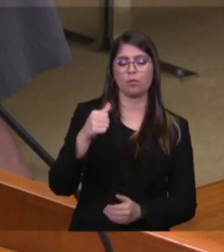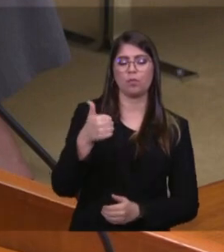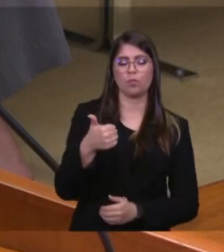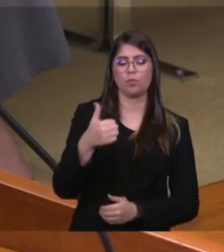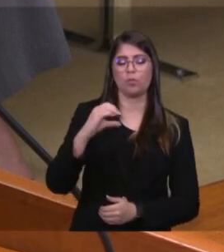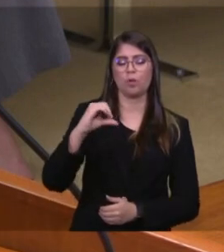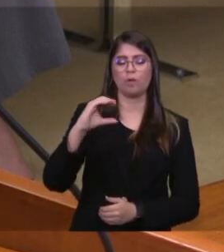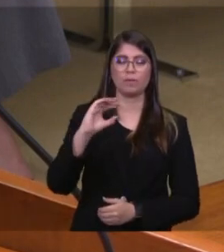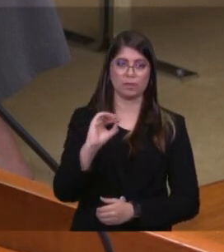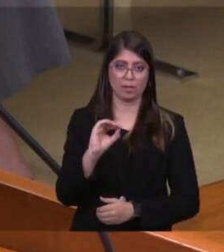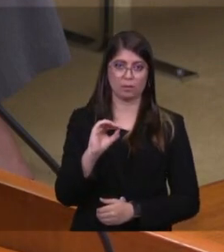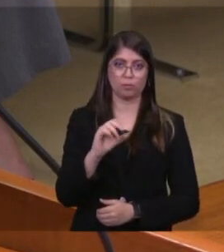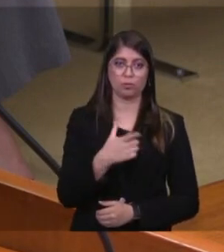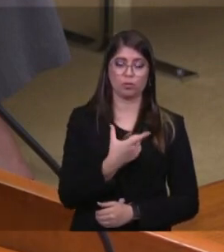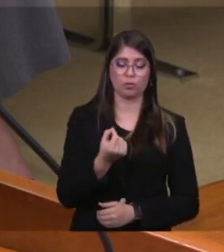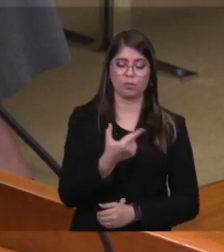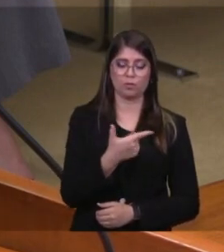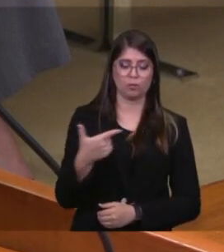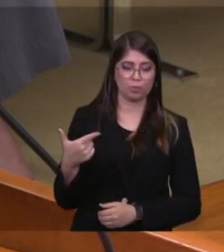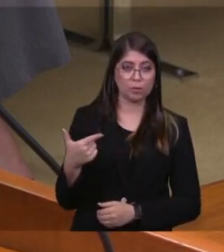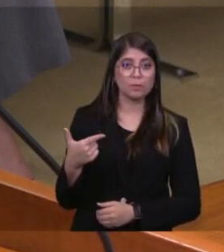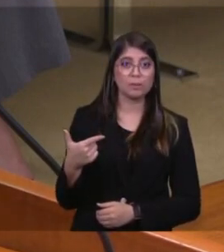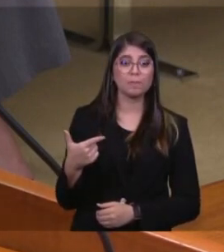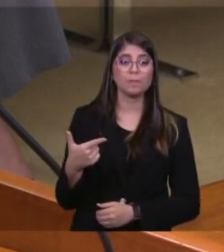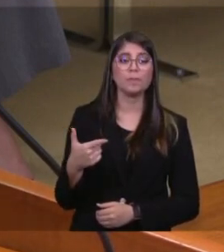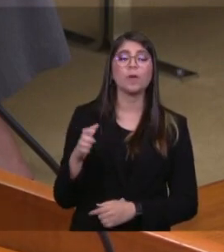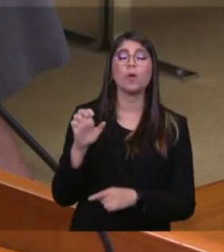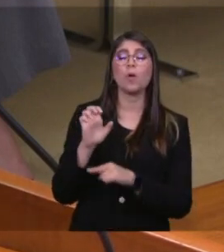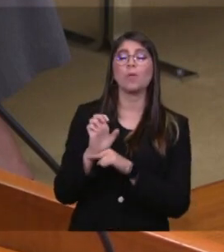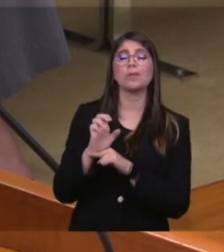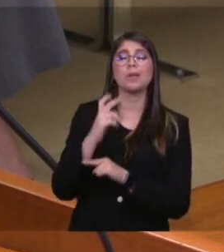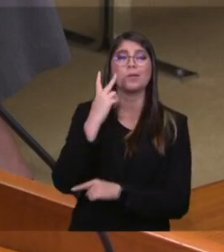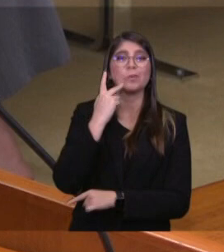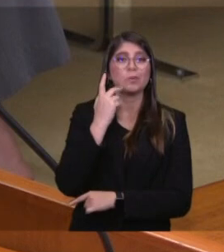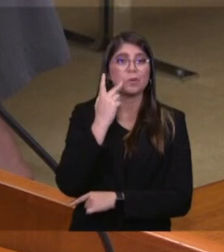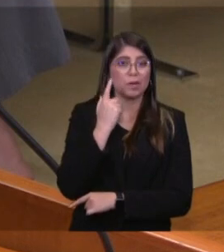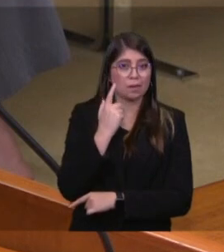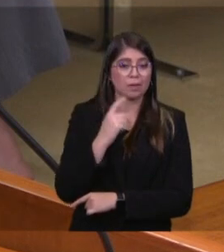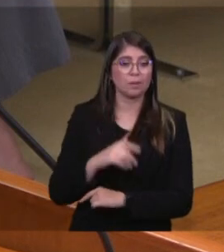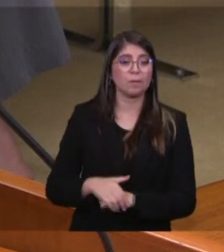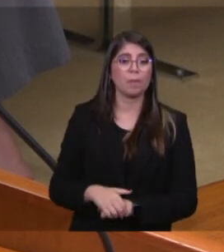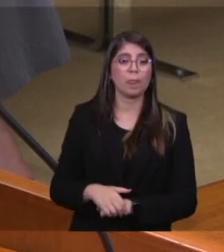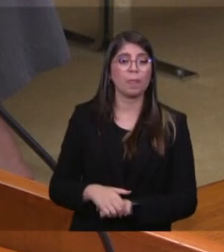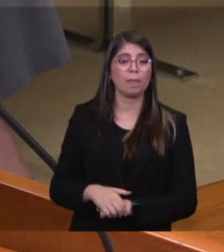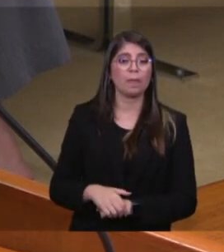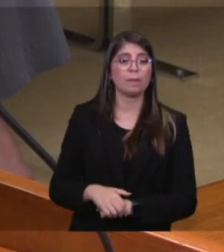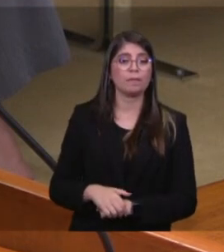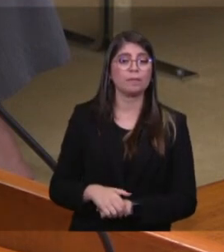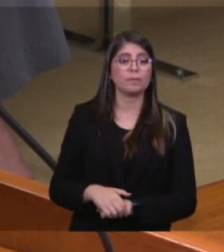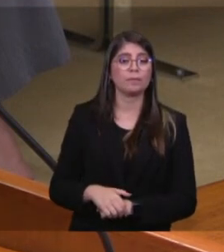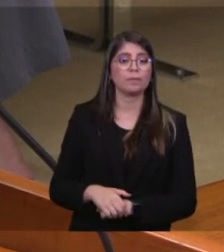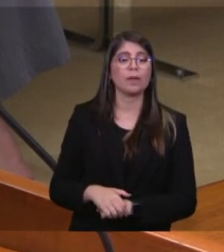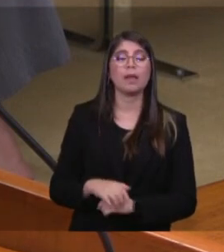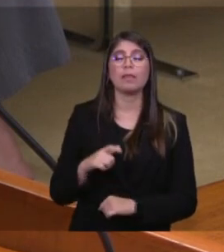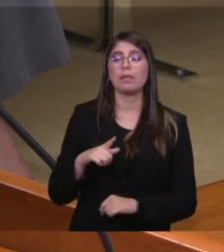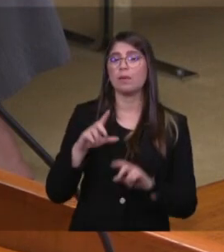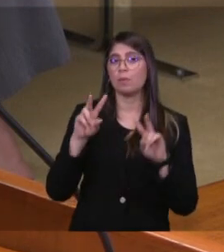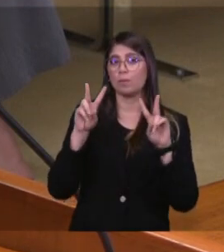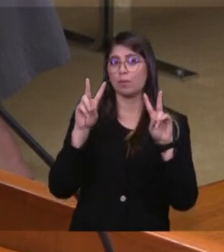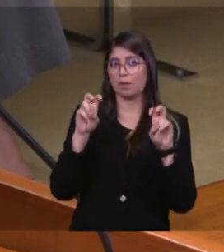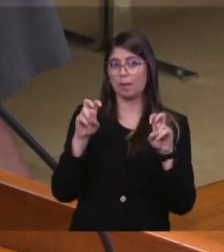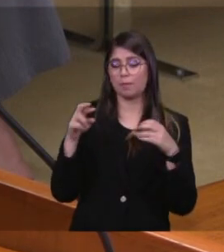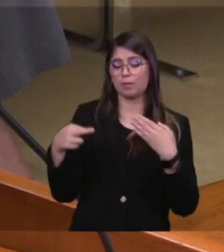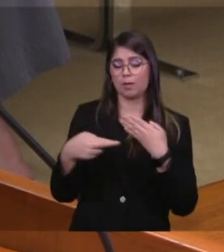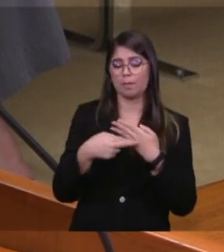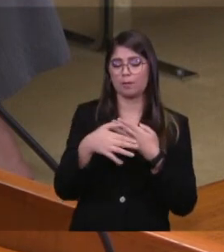190 de 2022, o Estado do Ceará pôde, com base no tema da repercussão